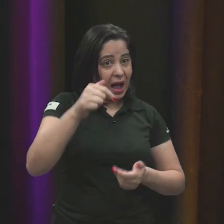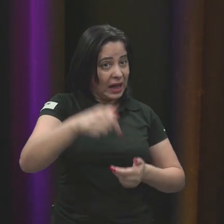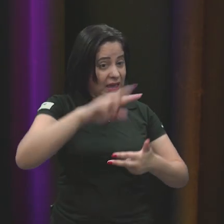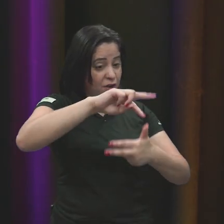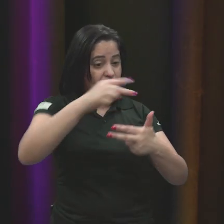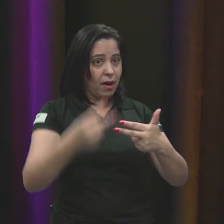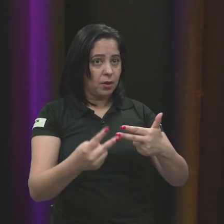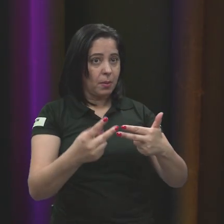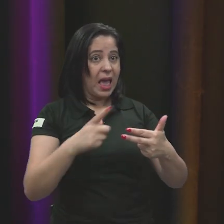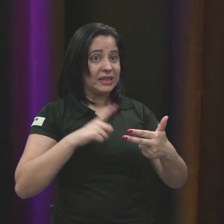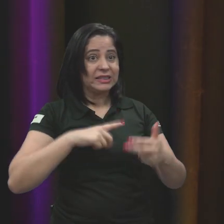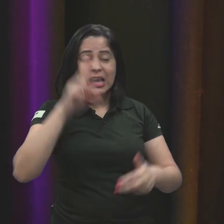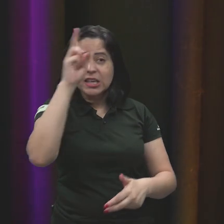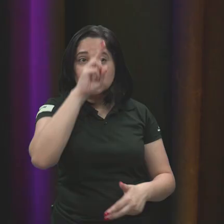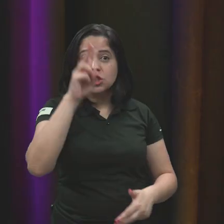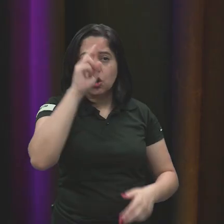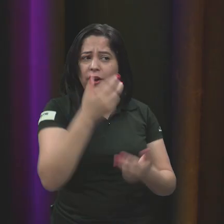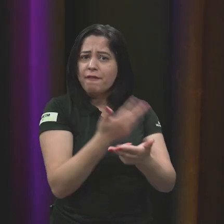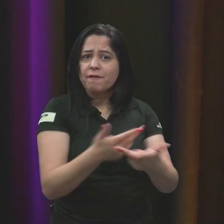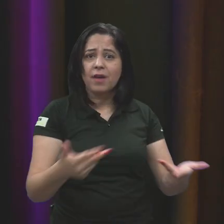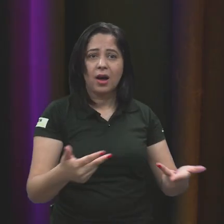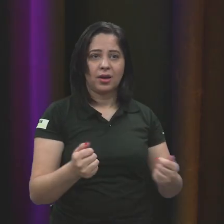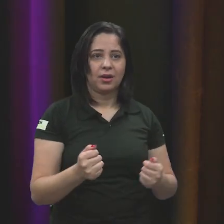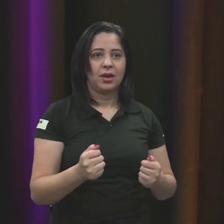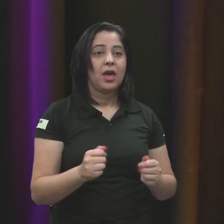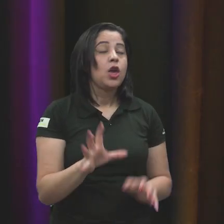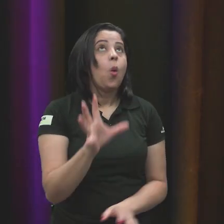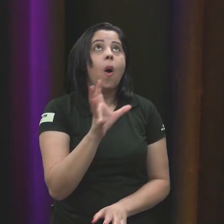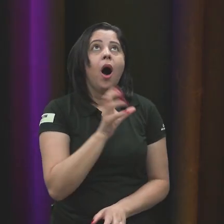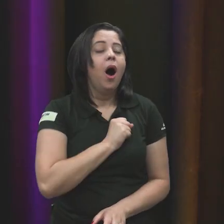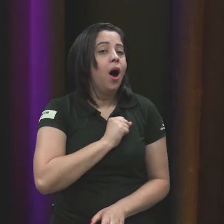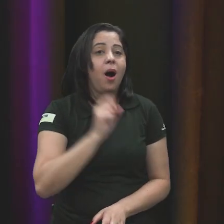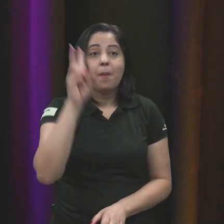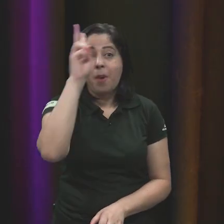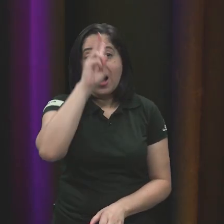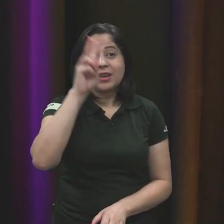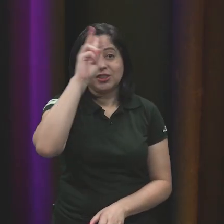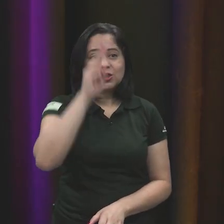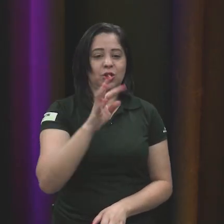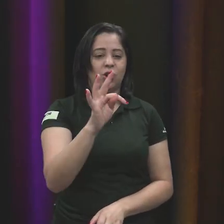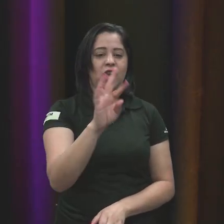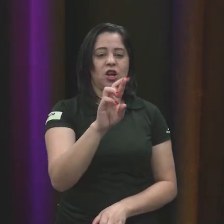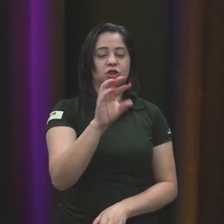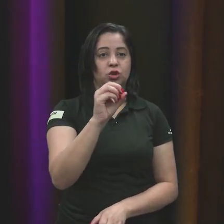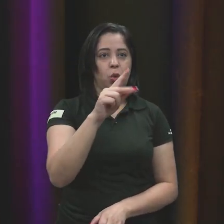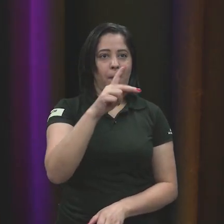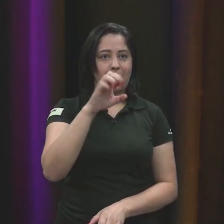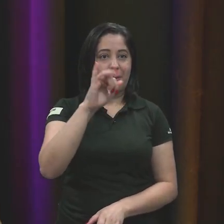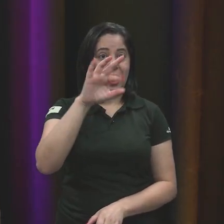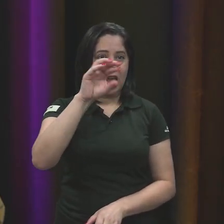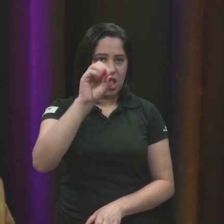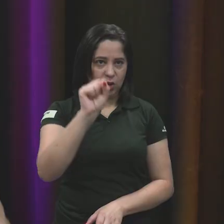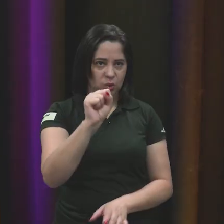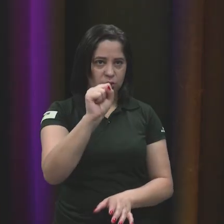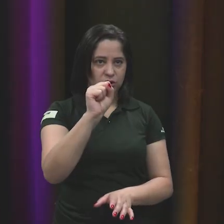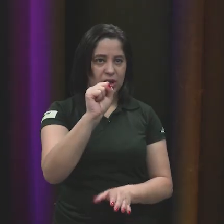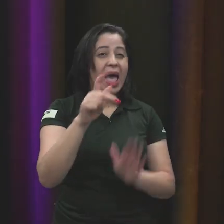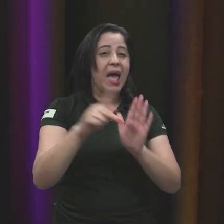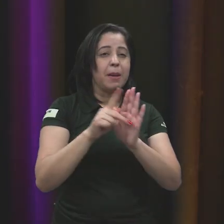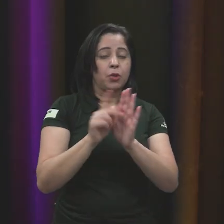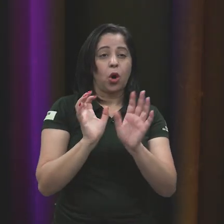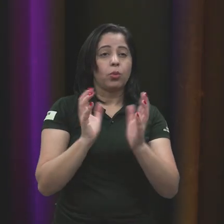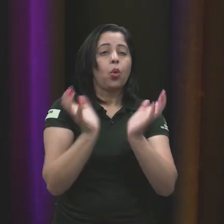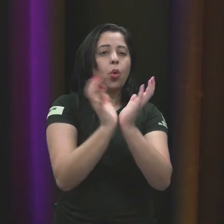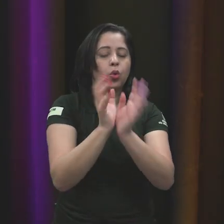e uma delas que eu mais gosto é dos tropeiros, que aí passou por aqui, gerou muita coisa